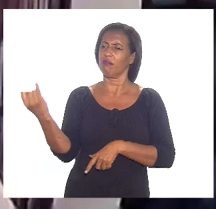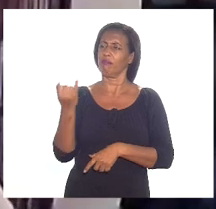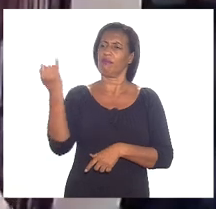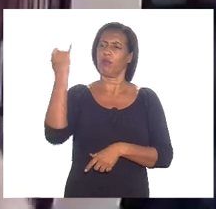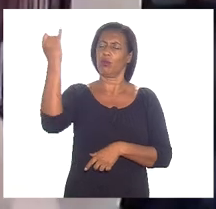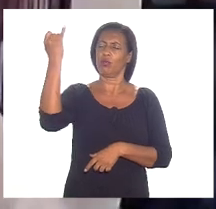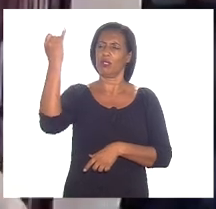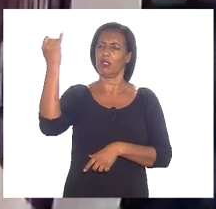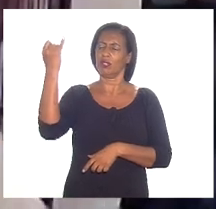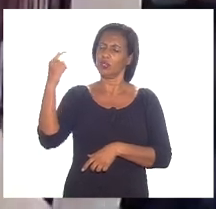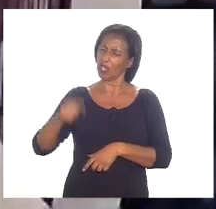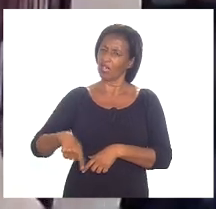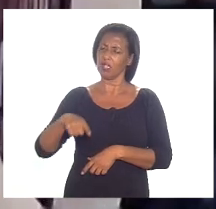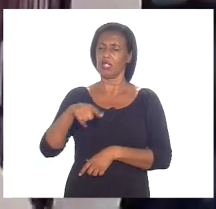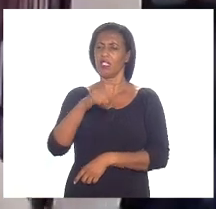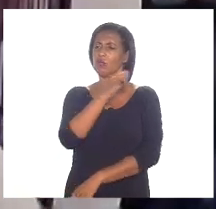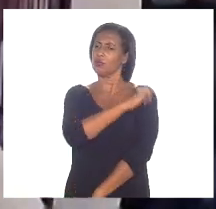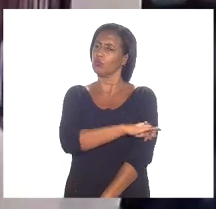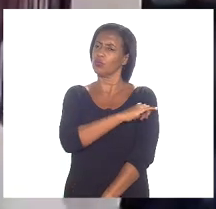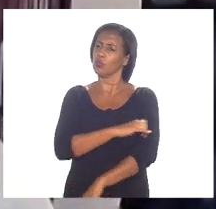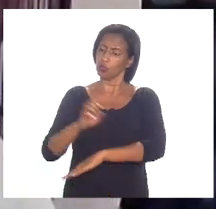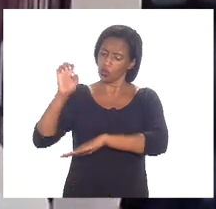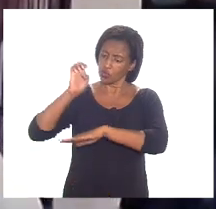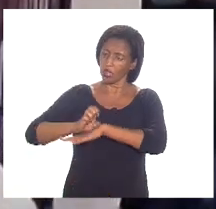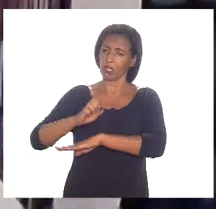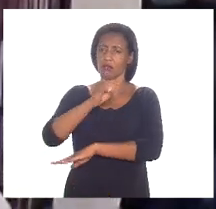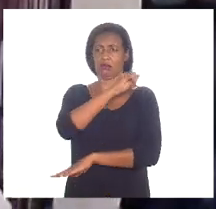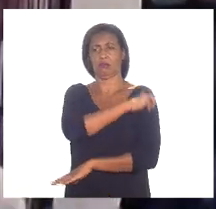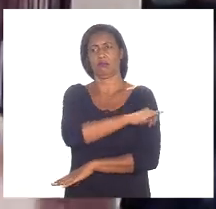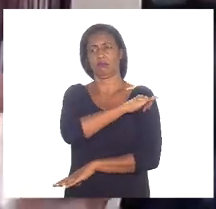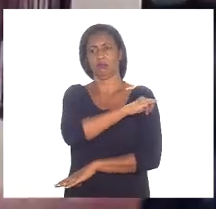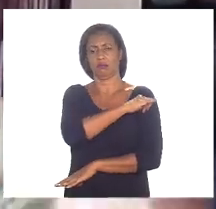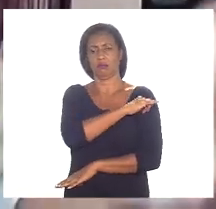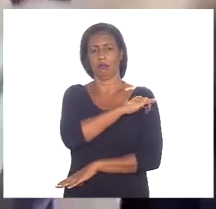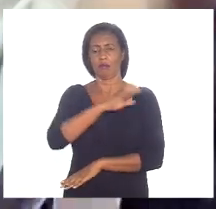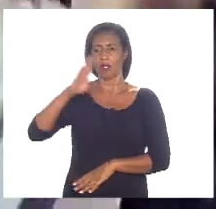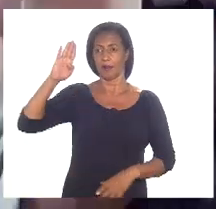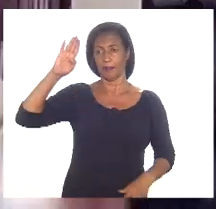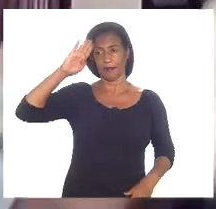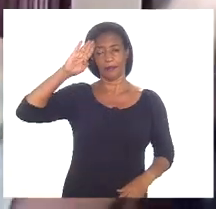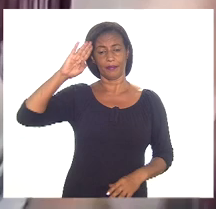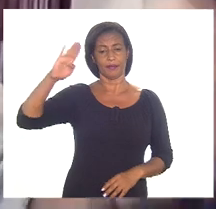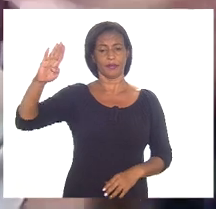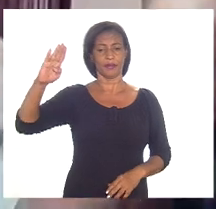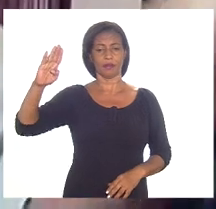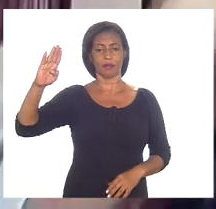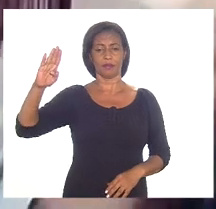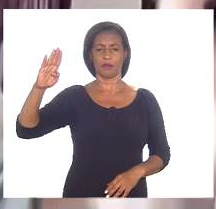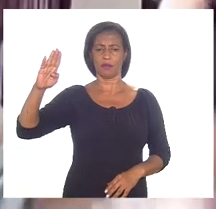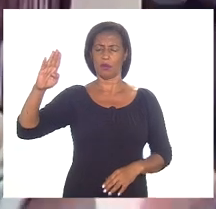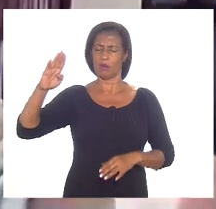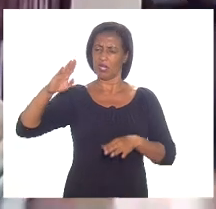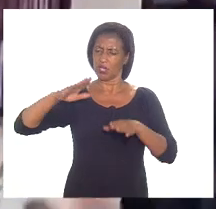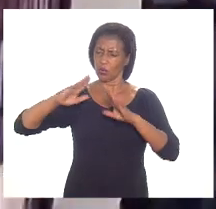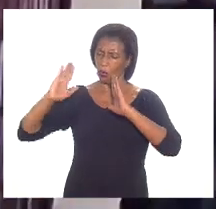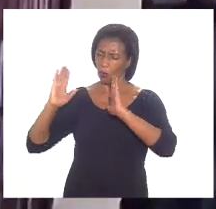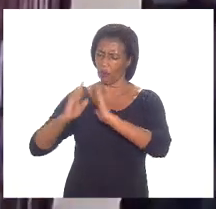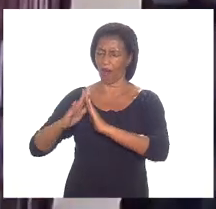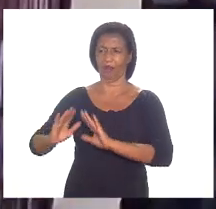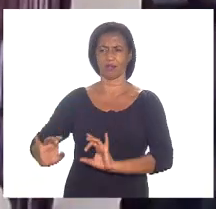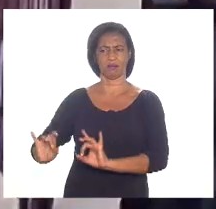a vida da cidade Luiza nesse do Estado do Rio de Janeiro principalmente como ser lido